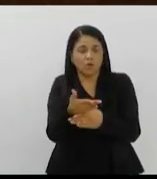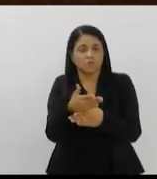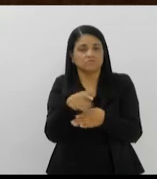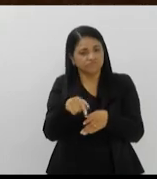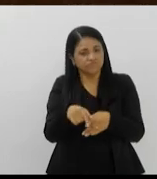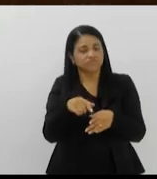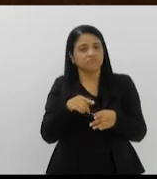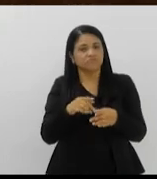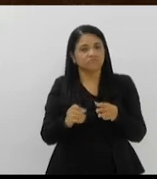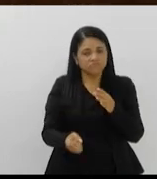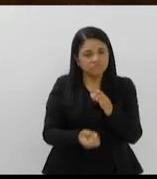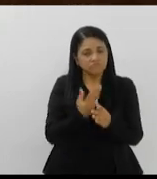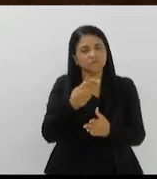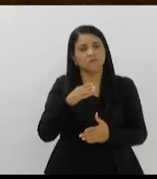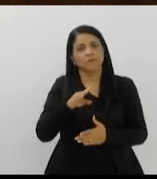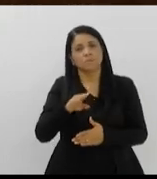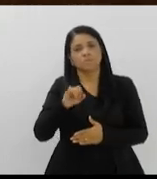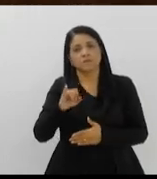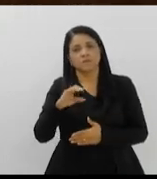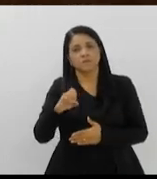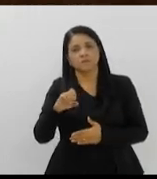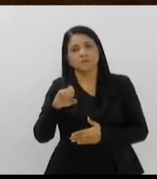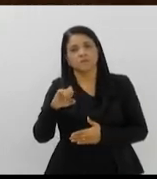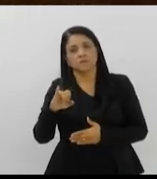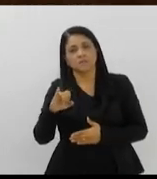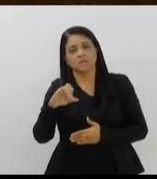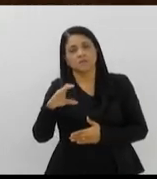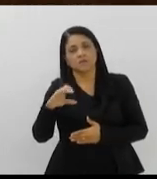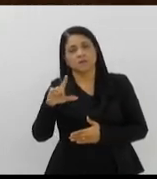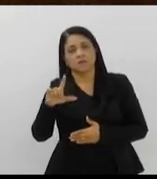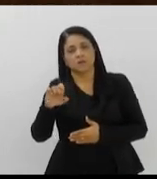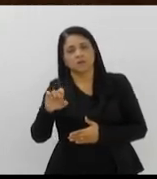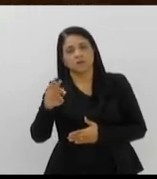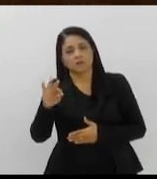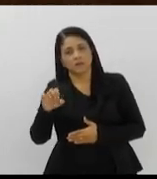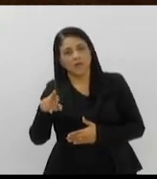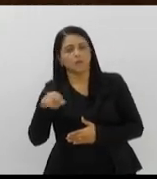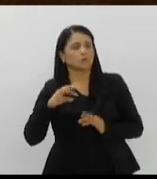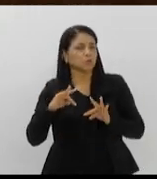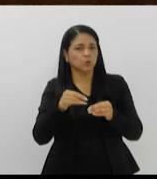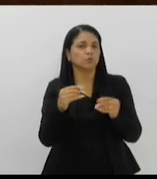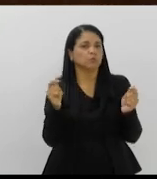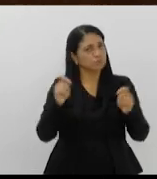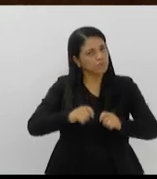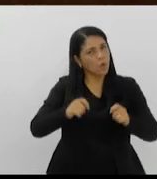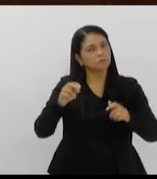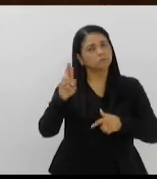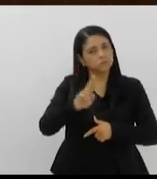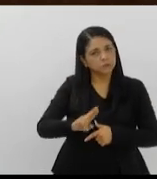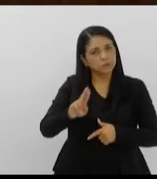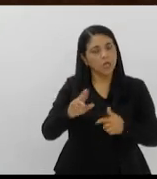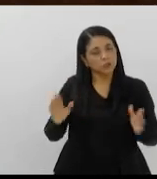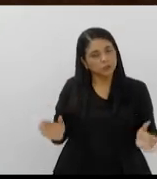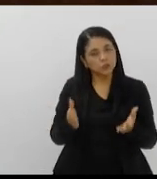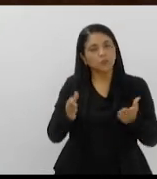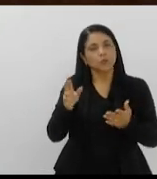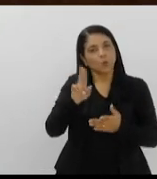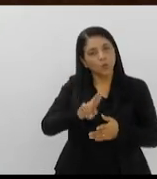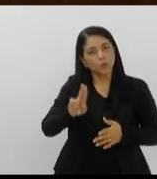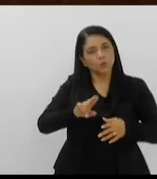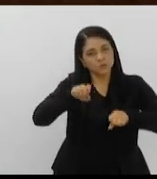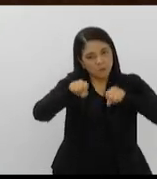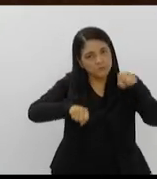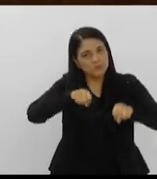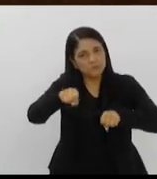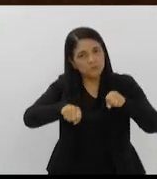frente, presidente, porque vai servir aos funcionários, até deputados, todo mundo vai poder usar. E acho que a gente estimula mais o uso da bicicleta garantindo